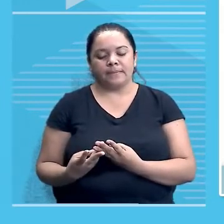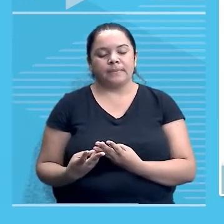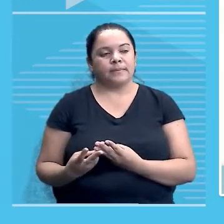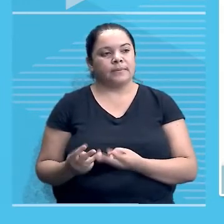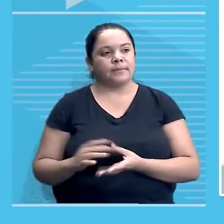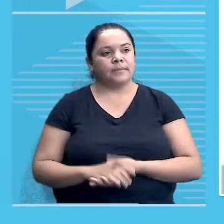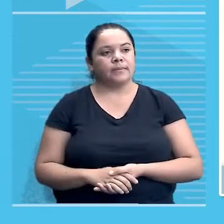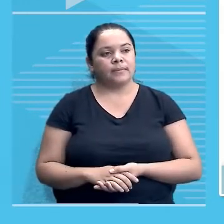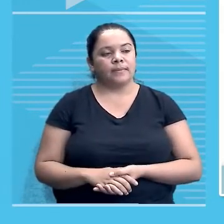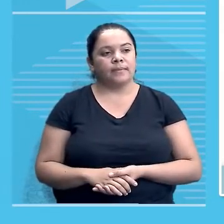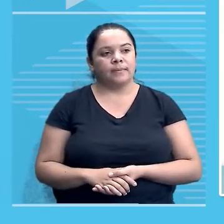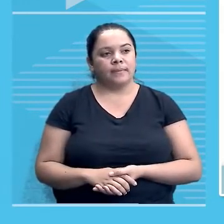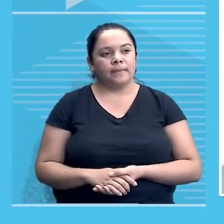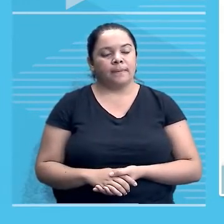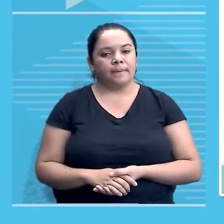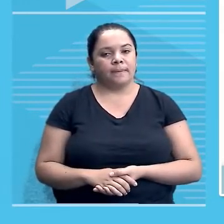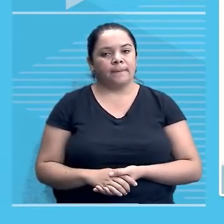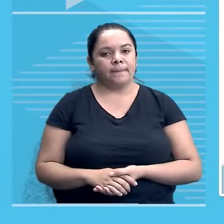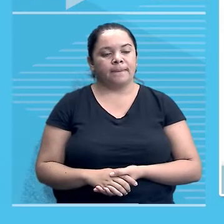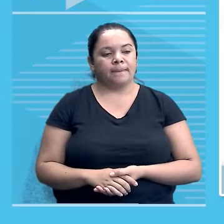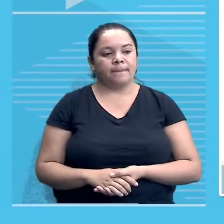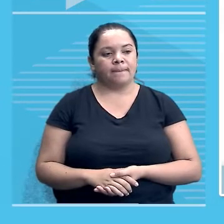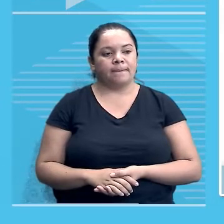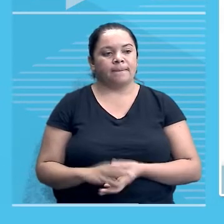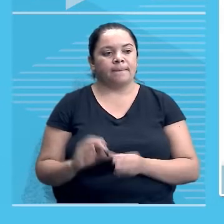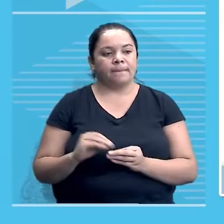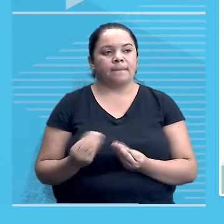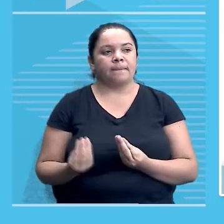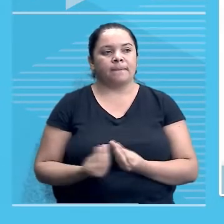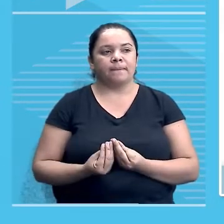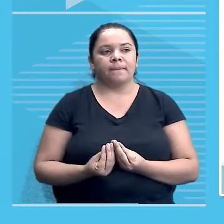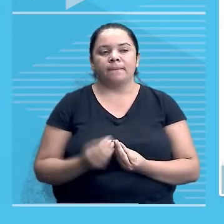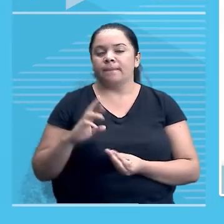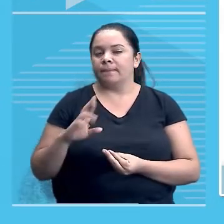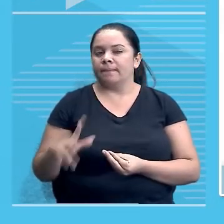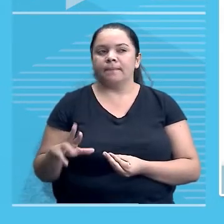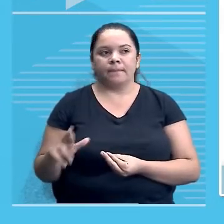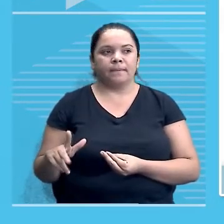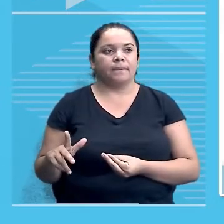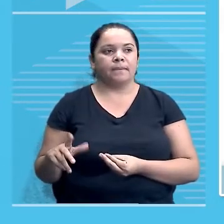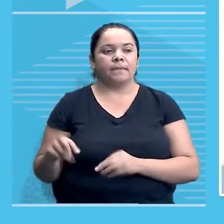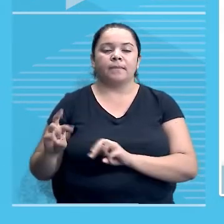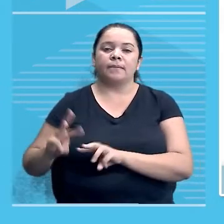não da substância que ele é feito.